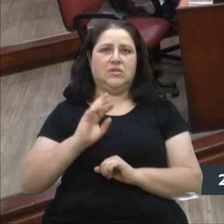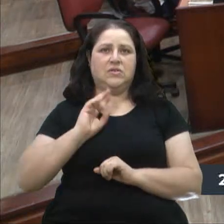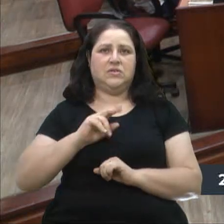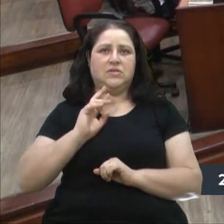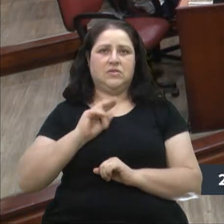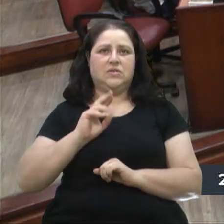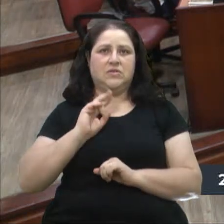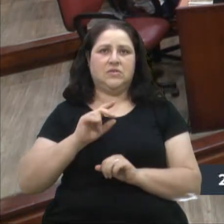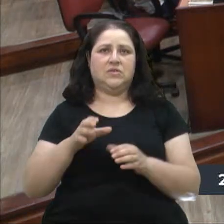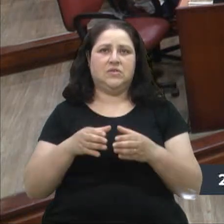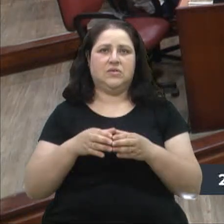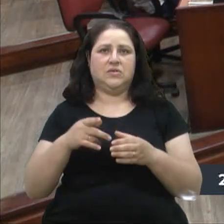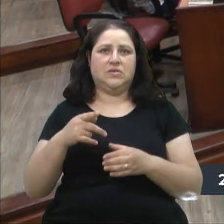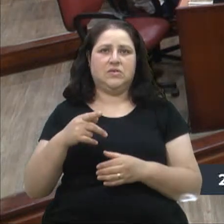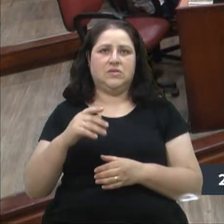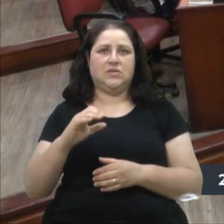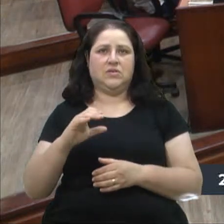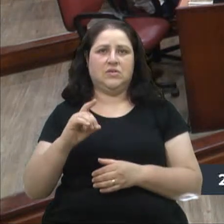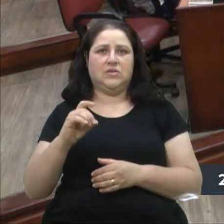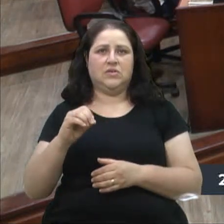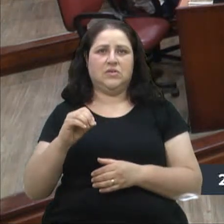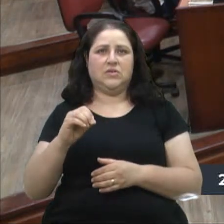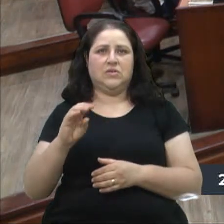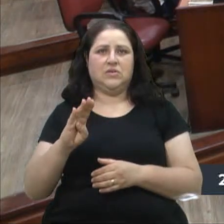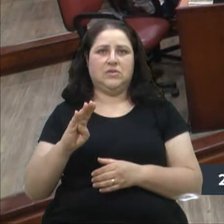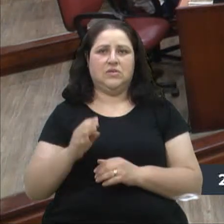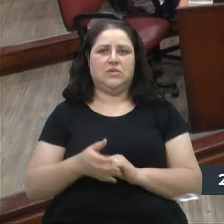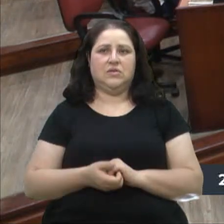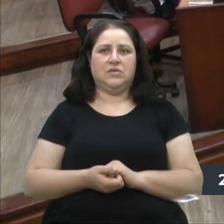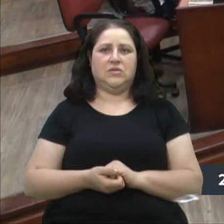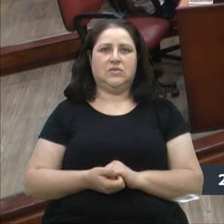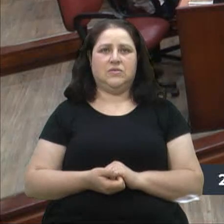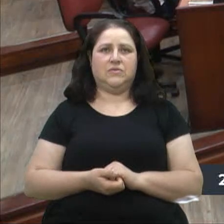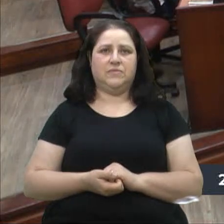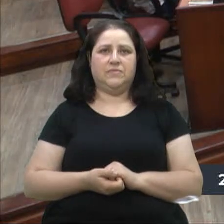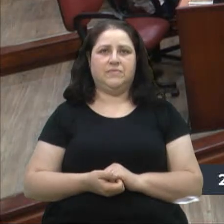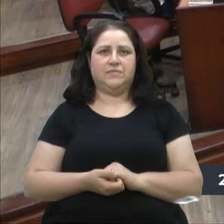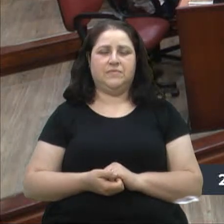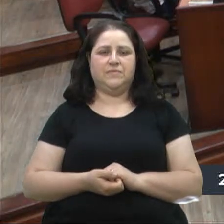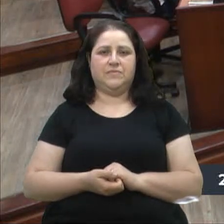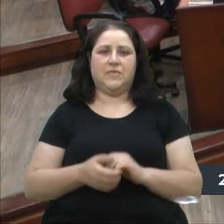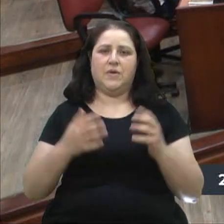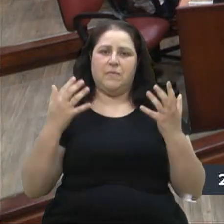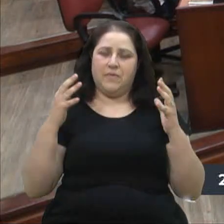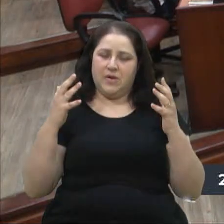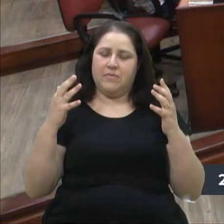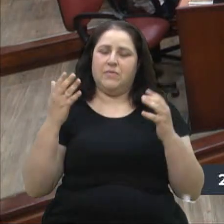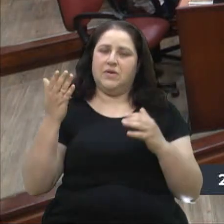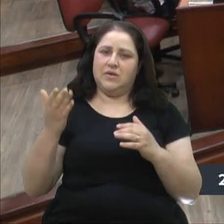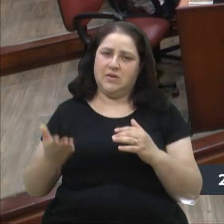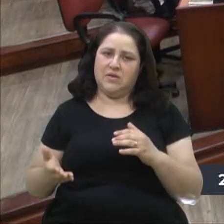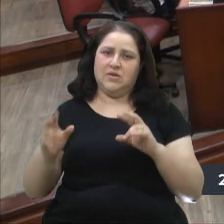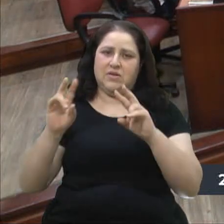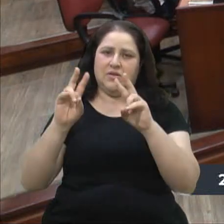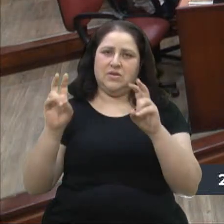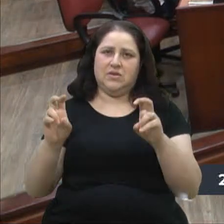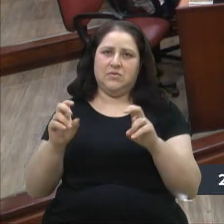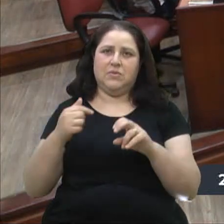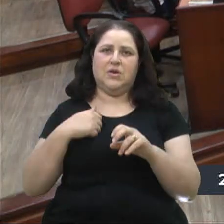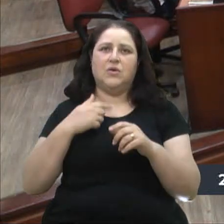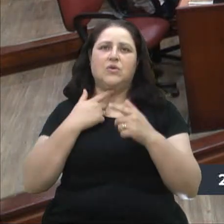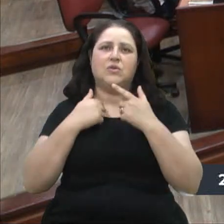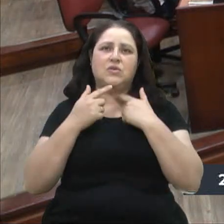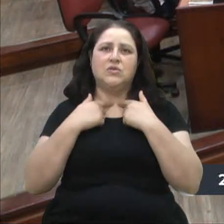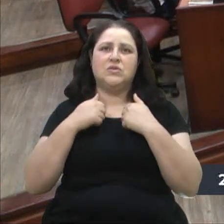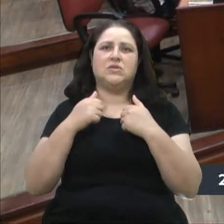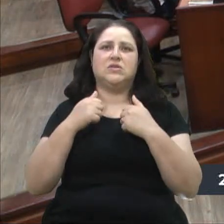do PCdoB. Professor Aquilino, parabéns pelo tema, né? Eu gostaria de